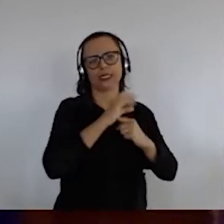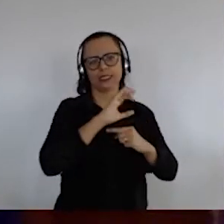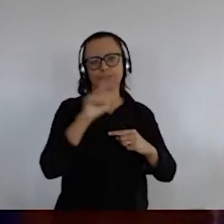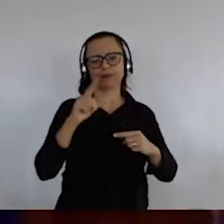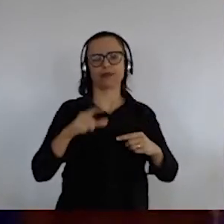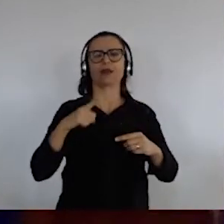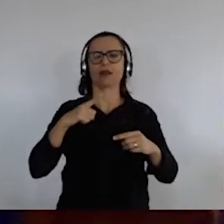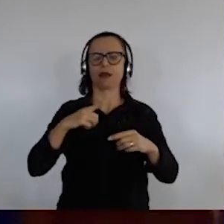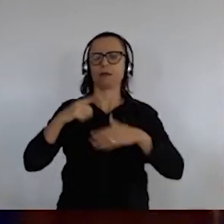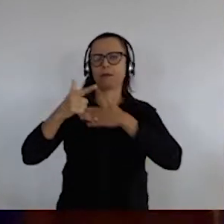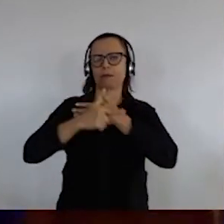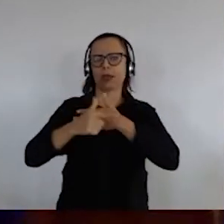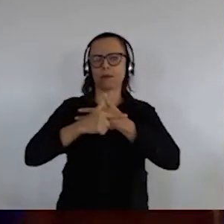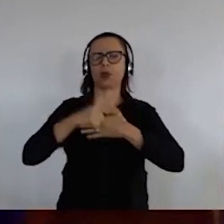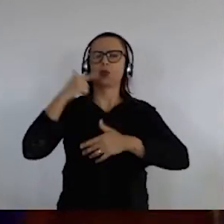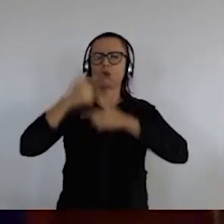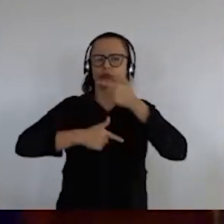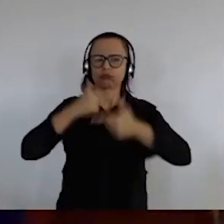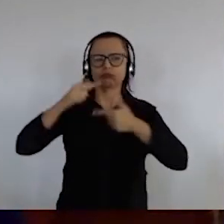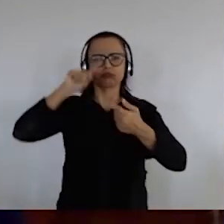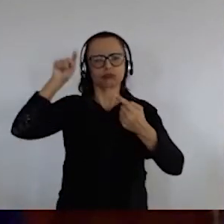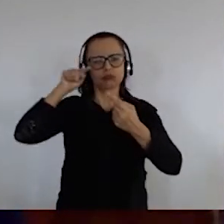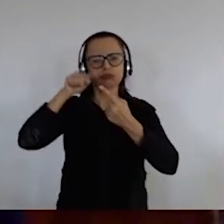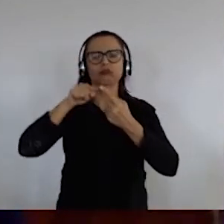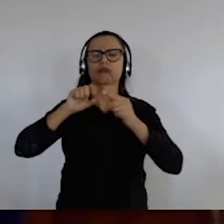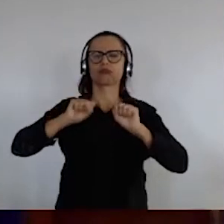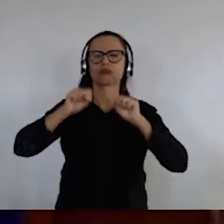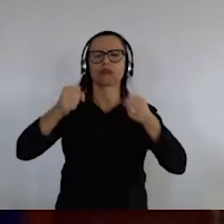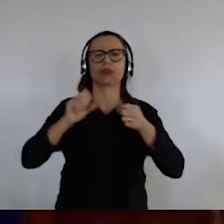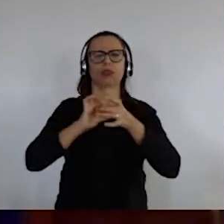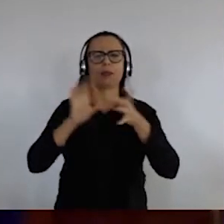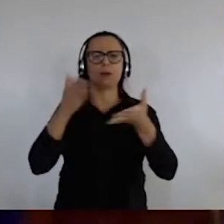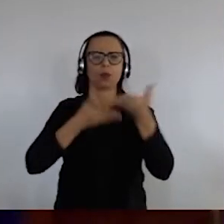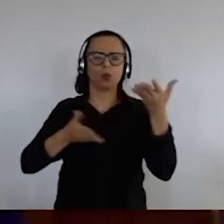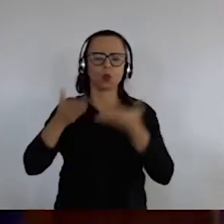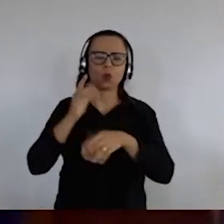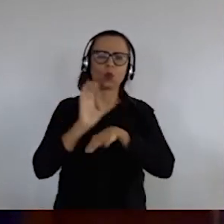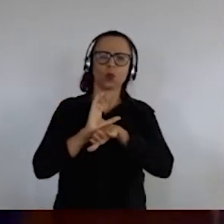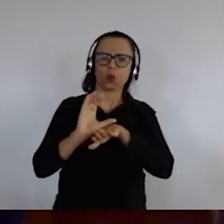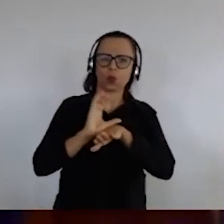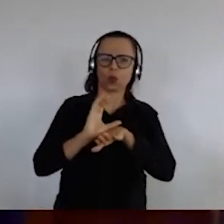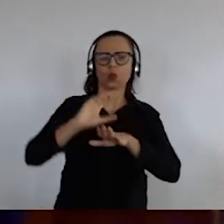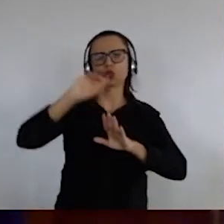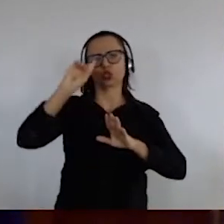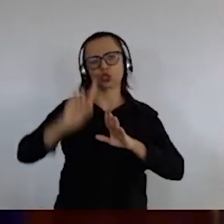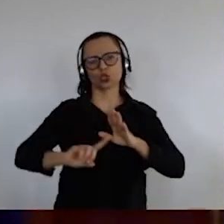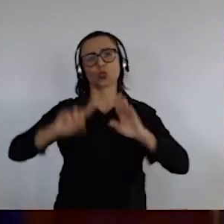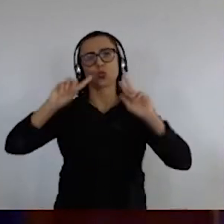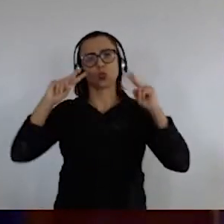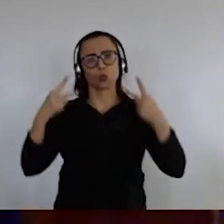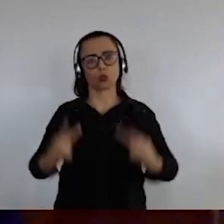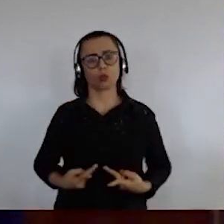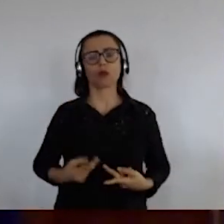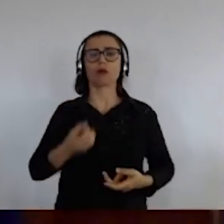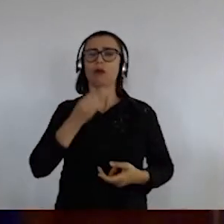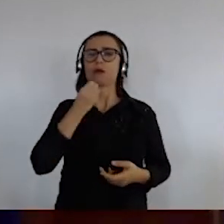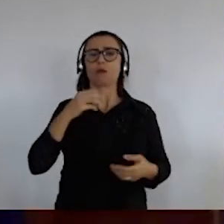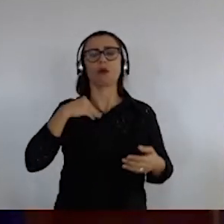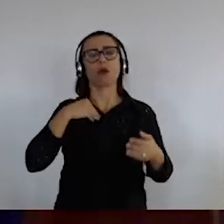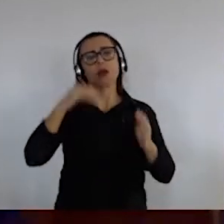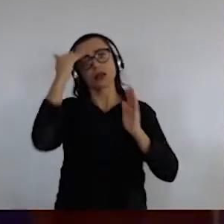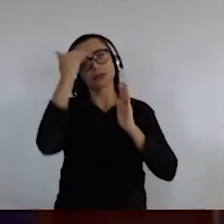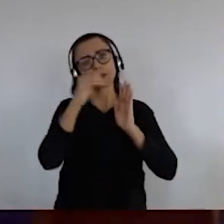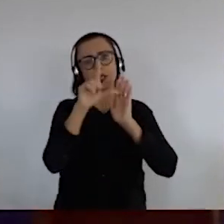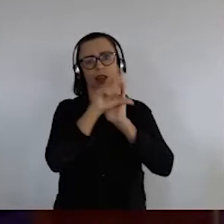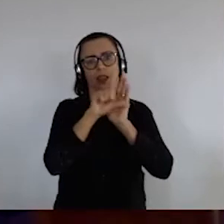missão de defender a democracia, a Constituição, os direitos humanos e a boa aplicação das leis. Este